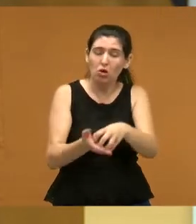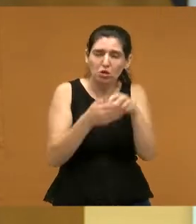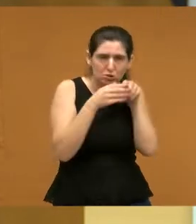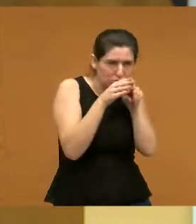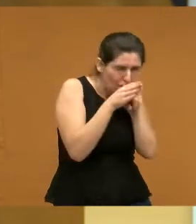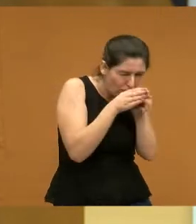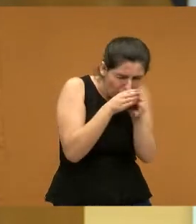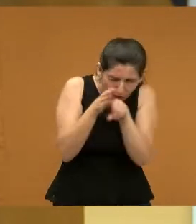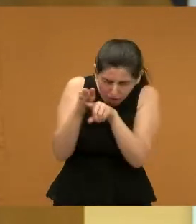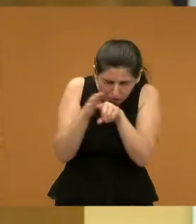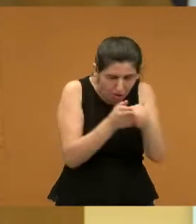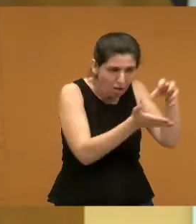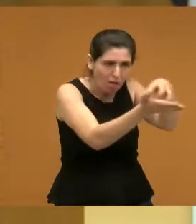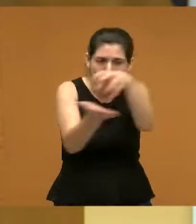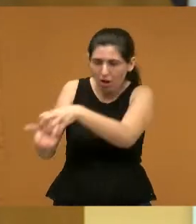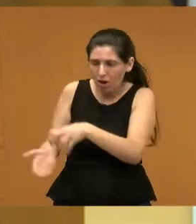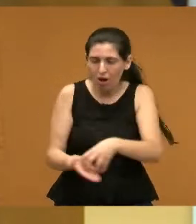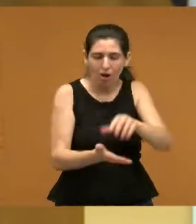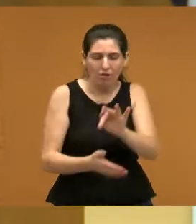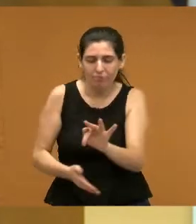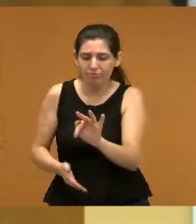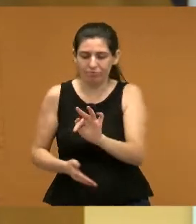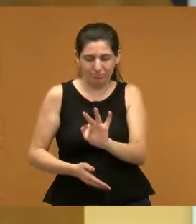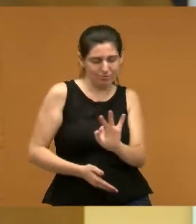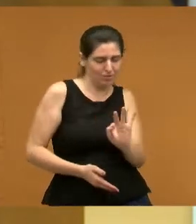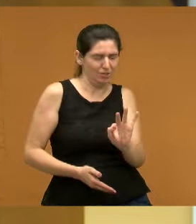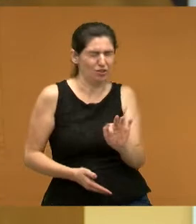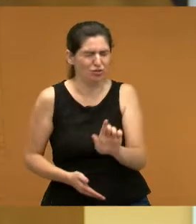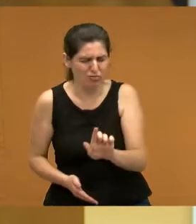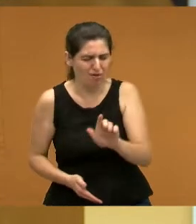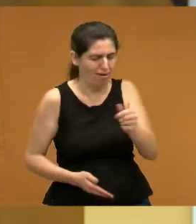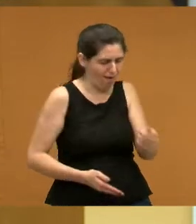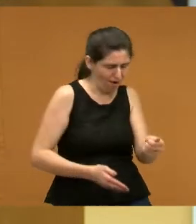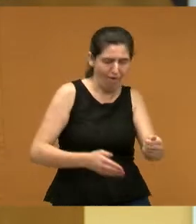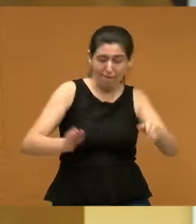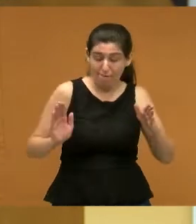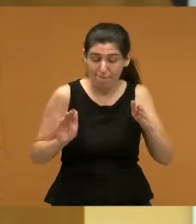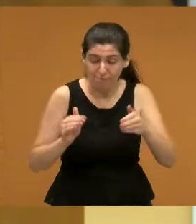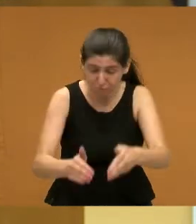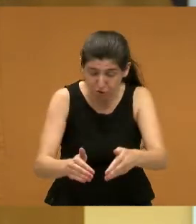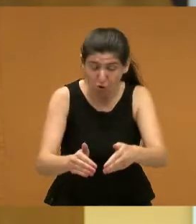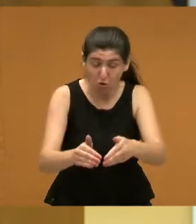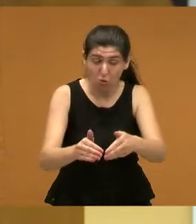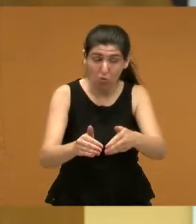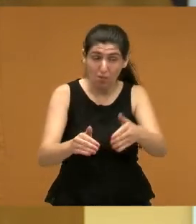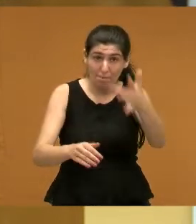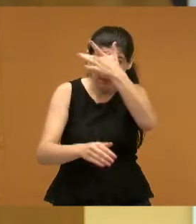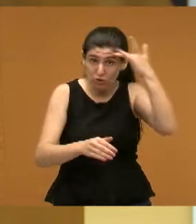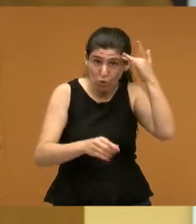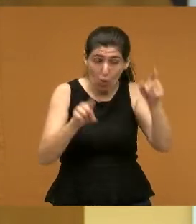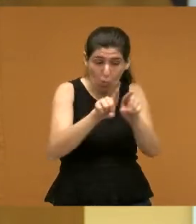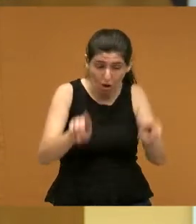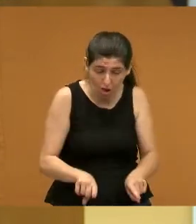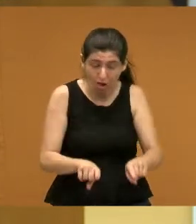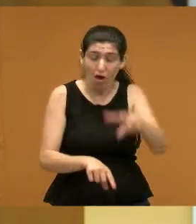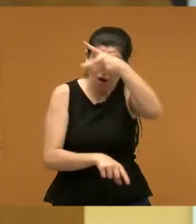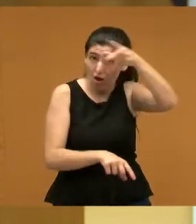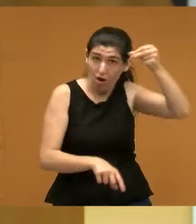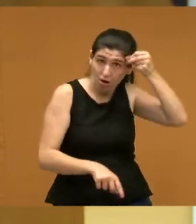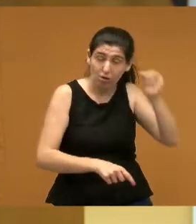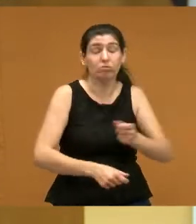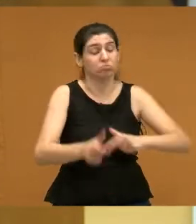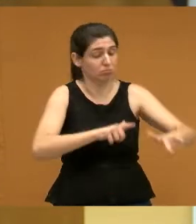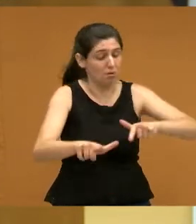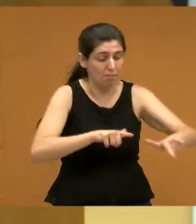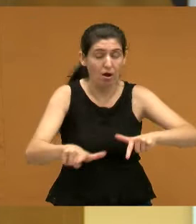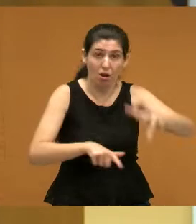supervisor de unidade, FGA, cuja designação é exclusiva de servidor efetivo. A remuneração